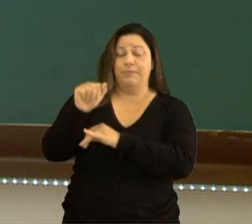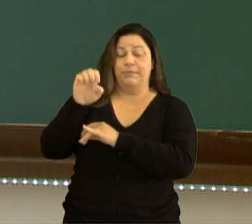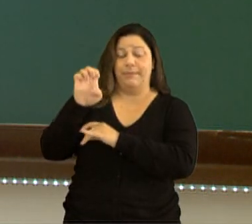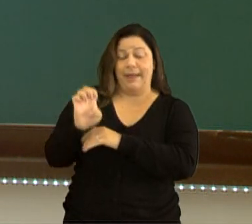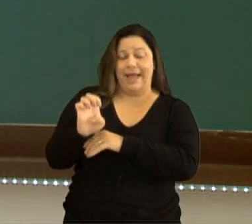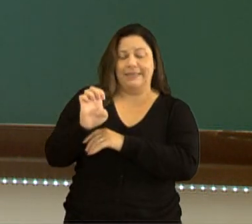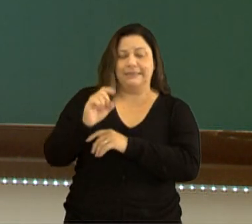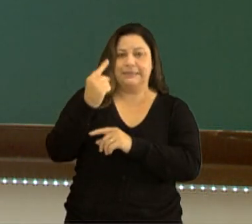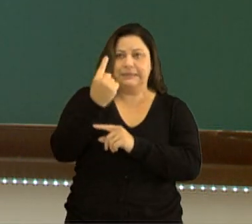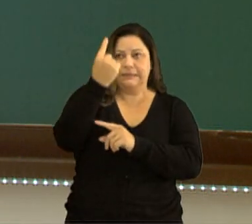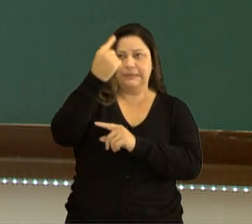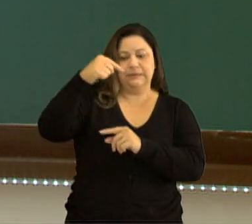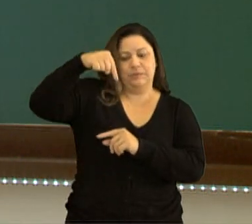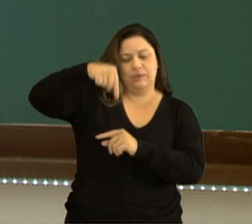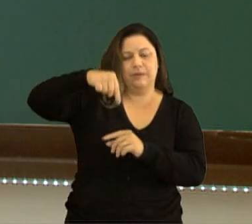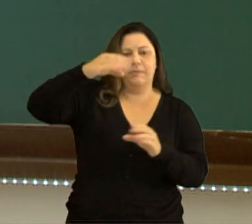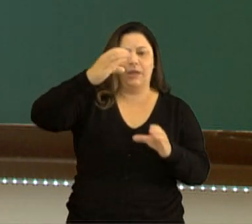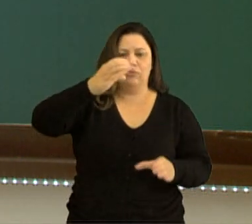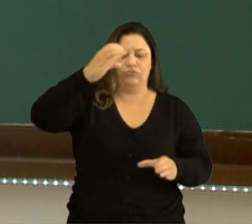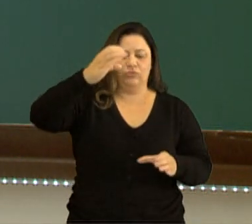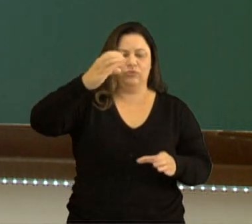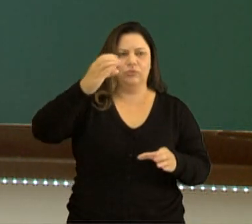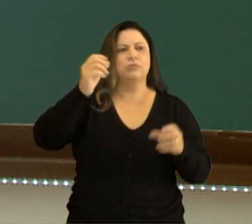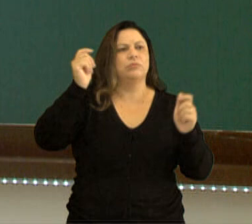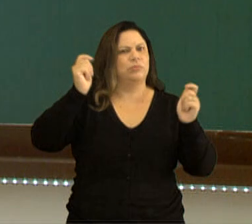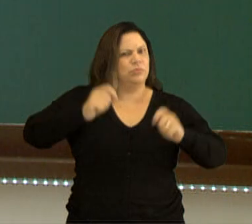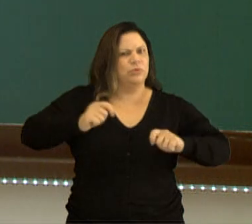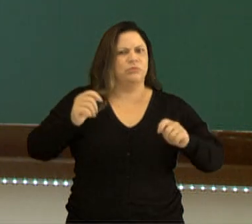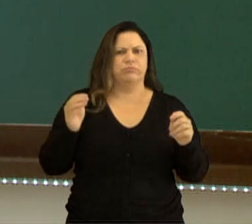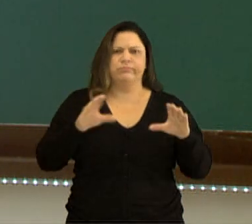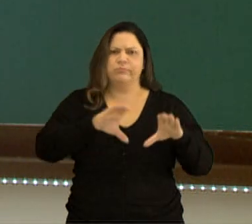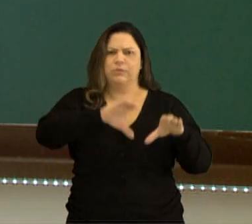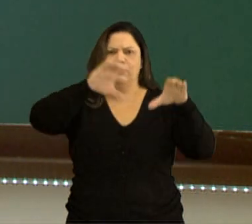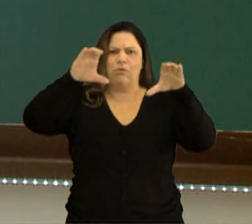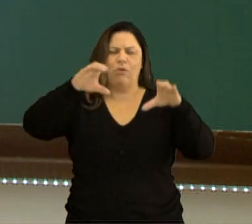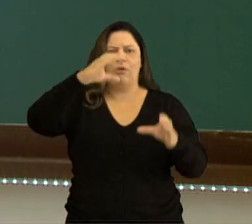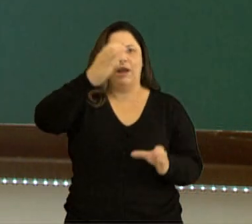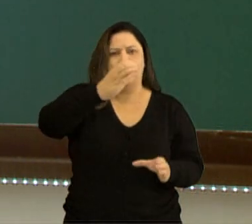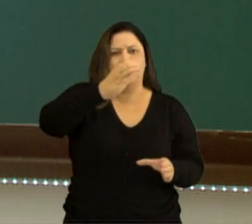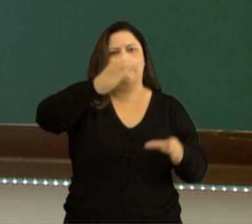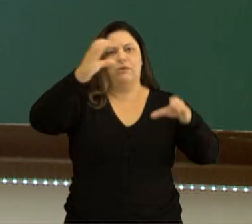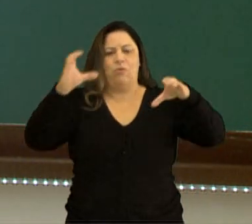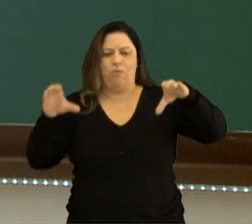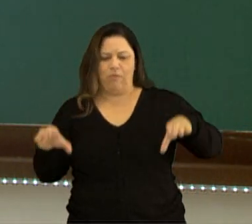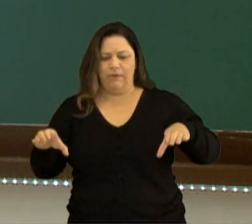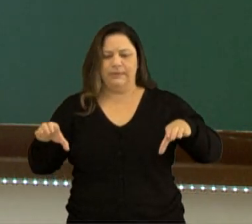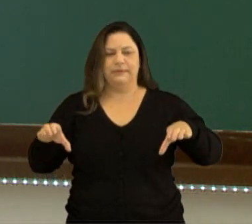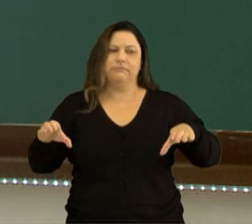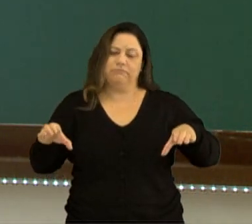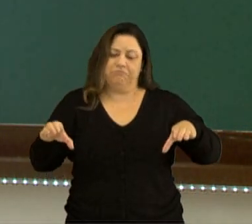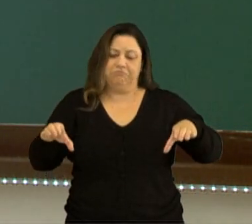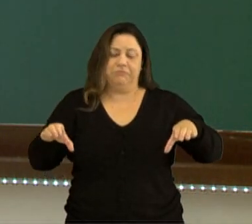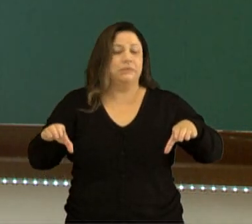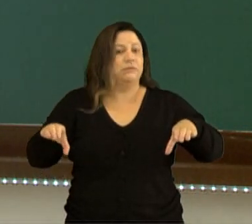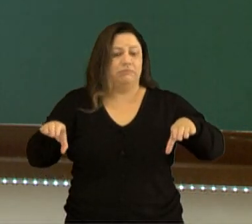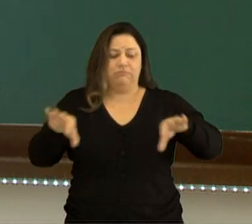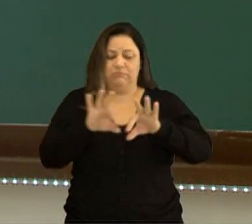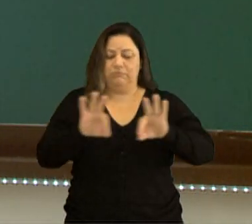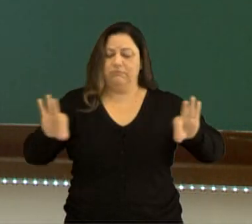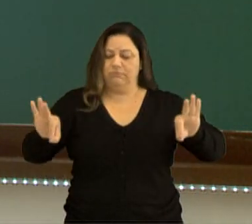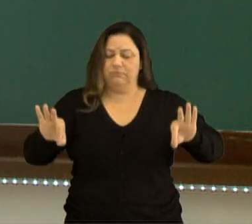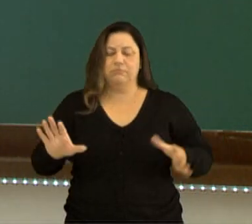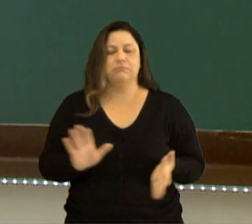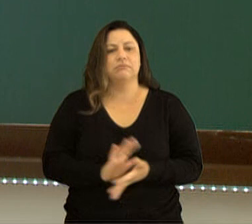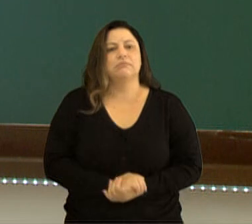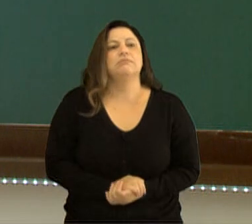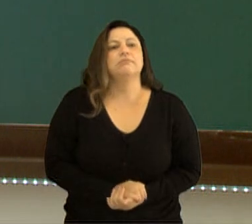porque eu coloquei dessa maneira, mas eu poderia colocar o cilindro na horizontal, seria a distância entre as duas bases